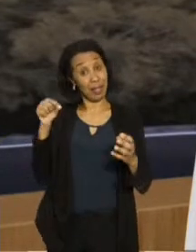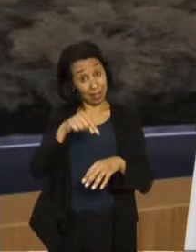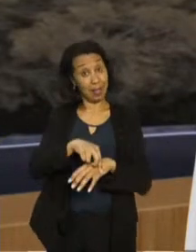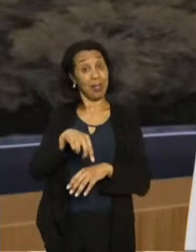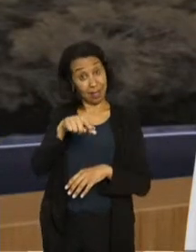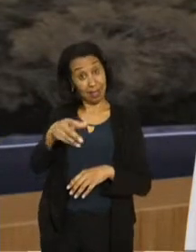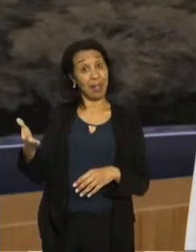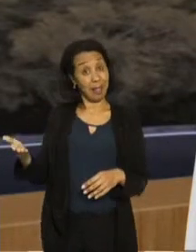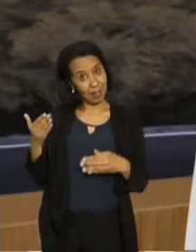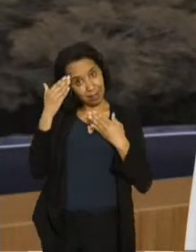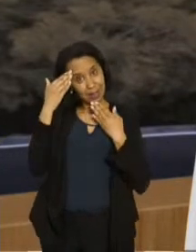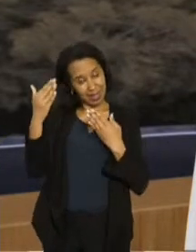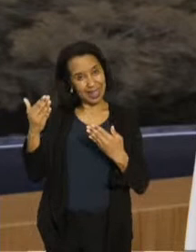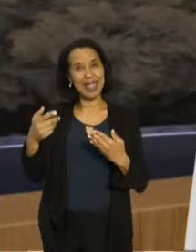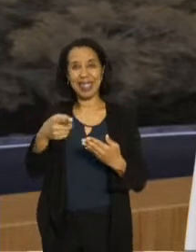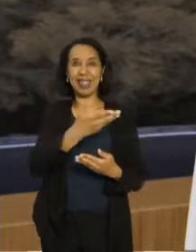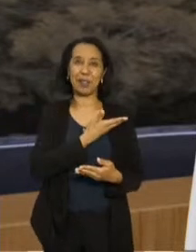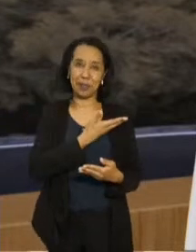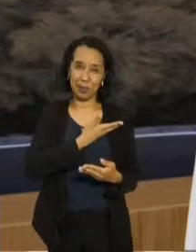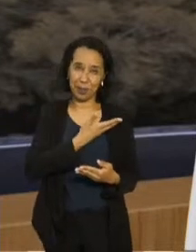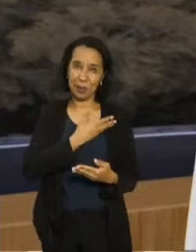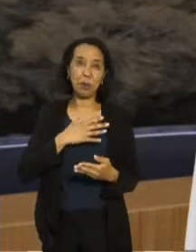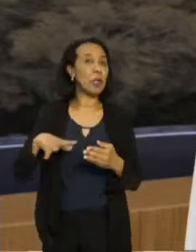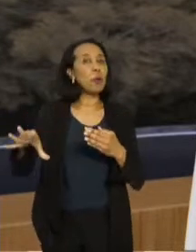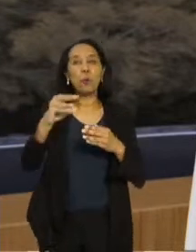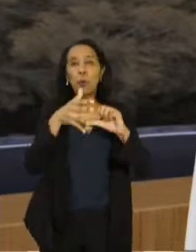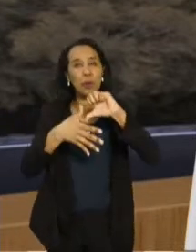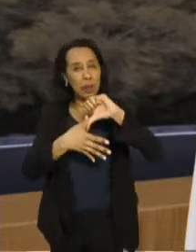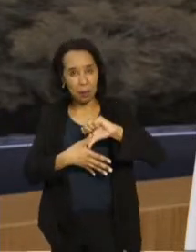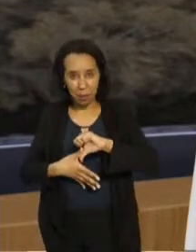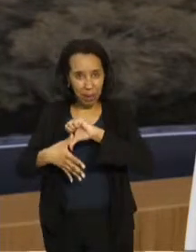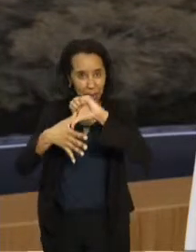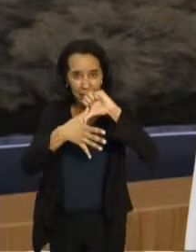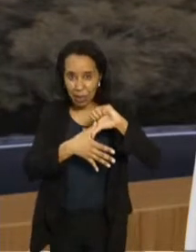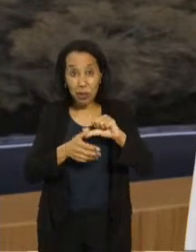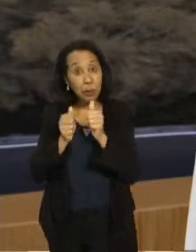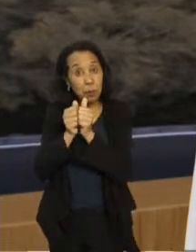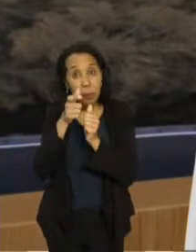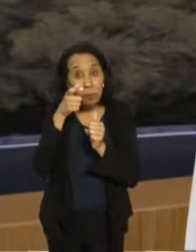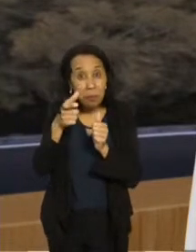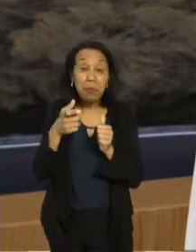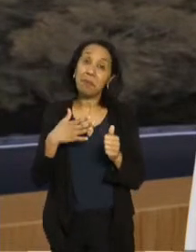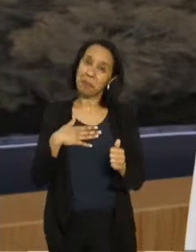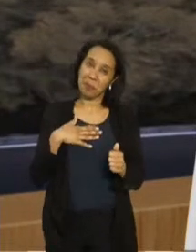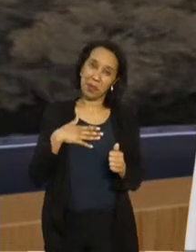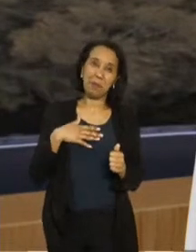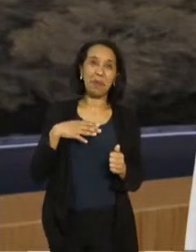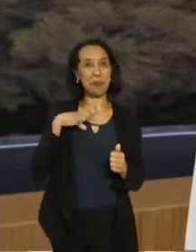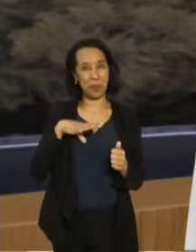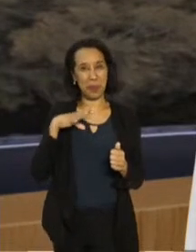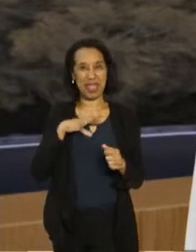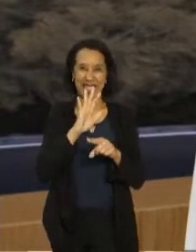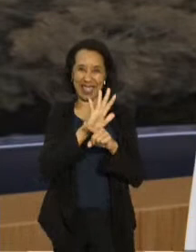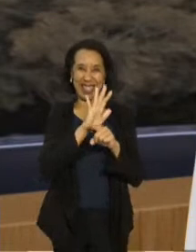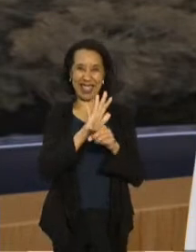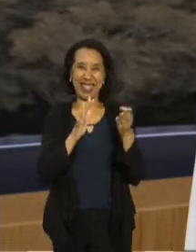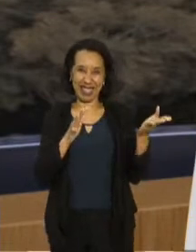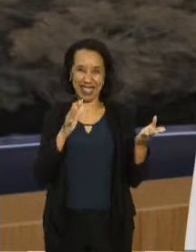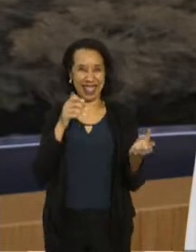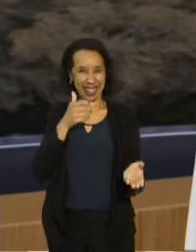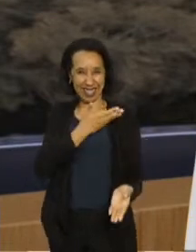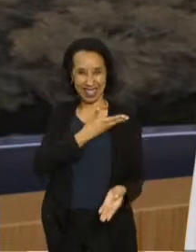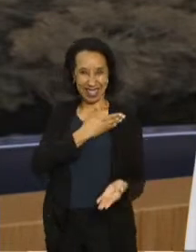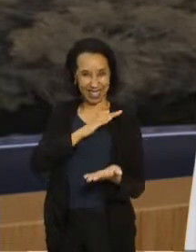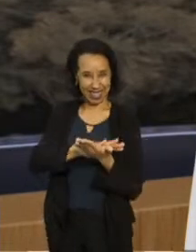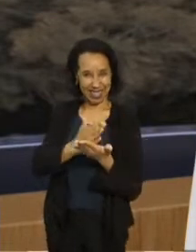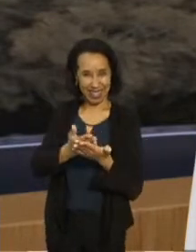também agradecer aos nossos colegas em toda a América Latina que acompanharam o meu português, ajudado aí pela colega Daniele, que